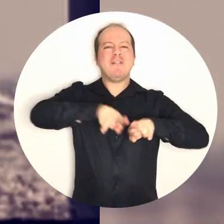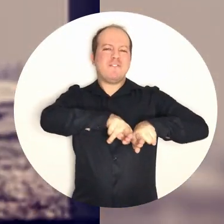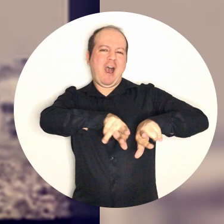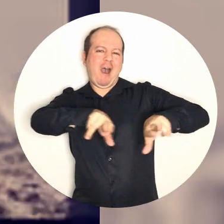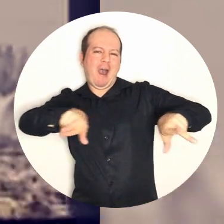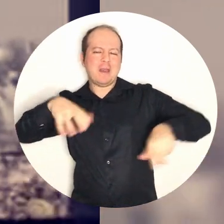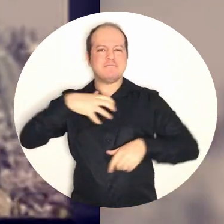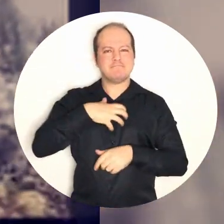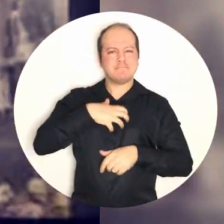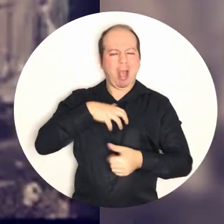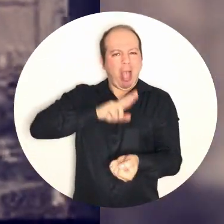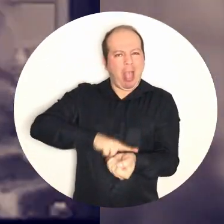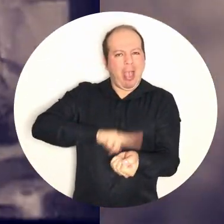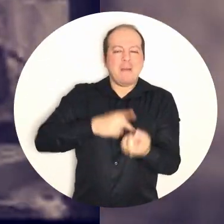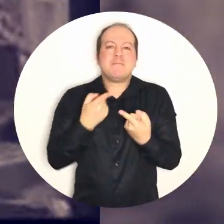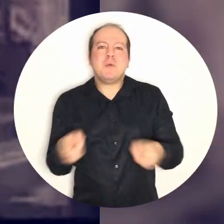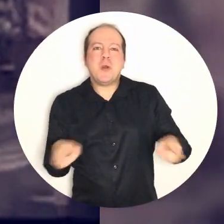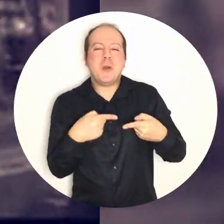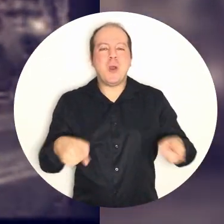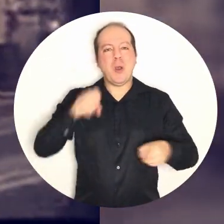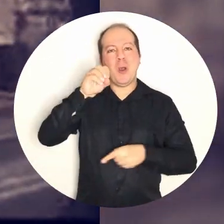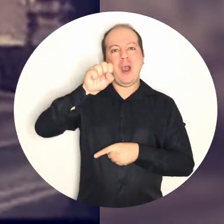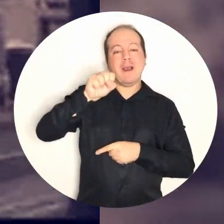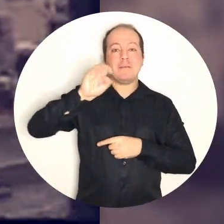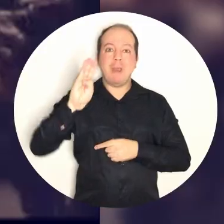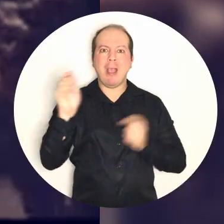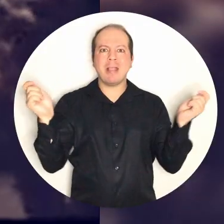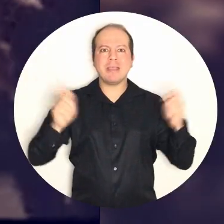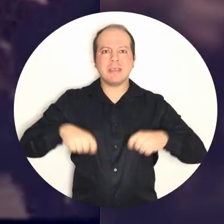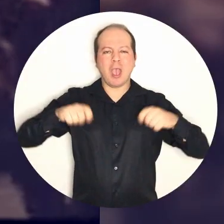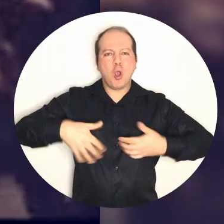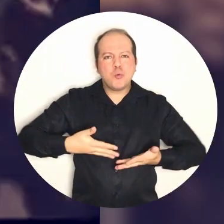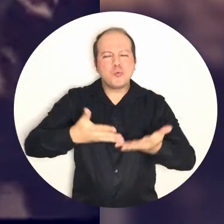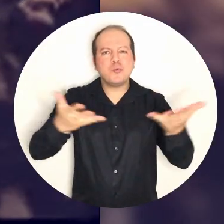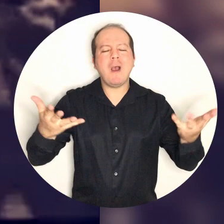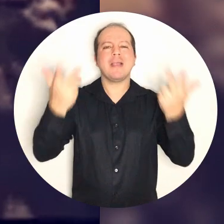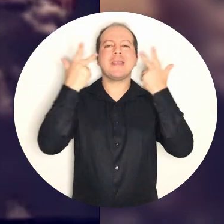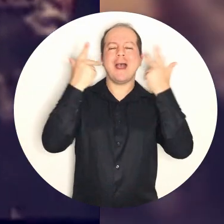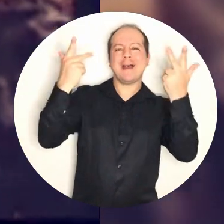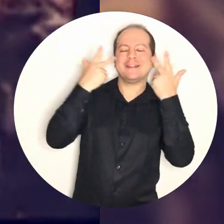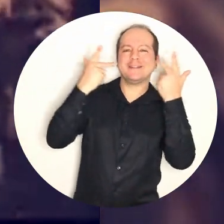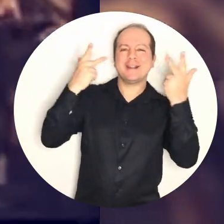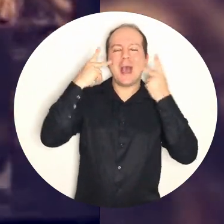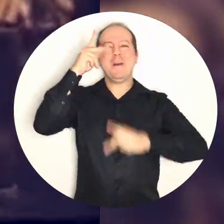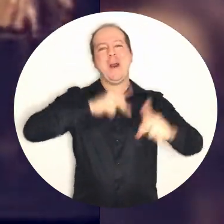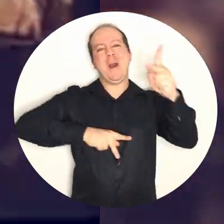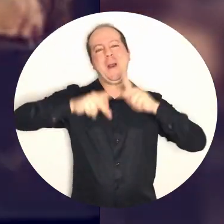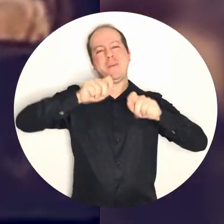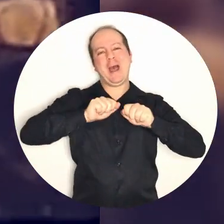gêneros musicais, possibilita que a OSB faça valer sua vocação natural de